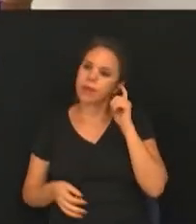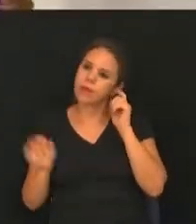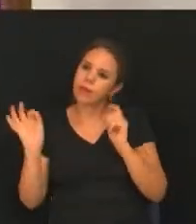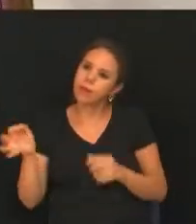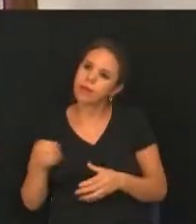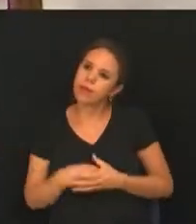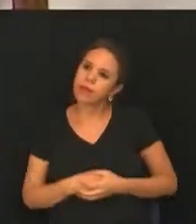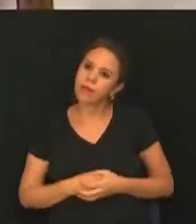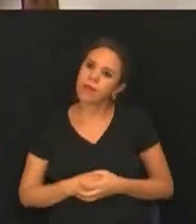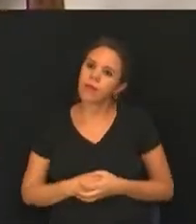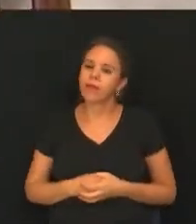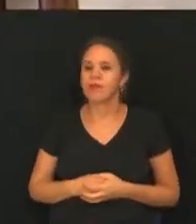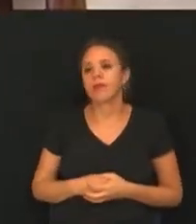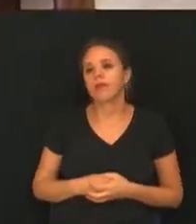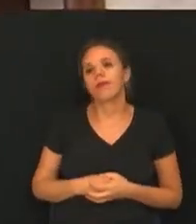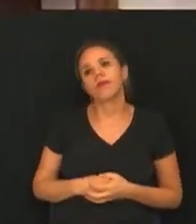Mariana.